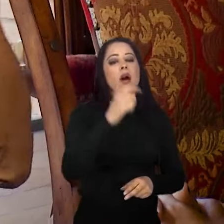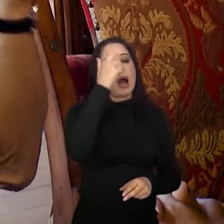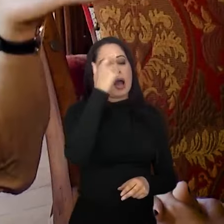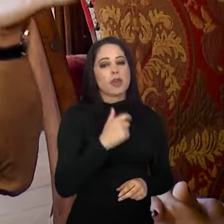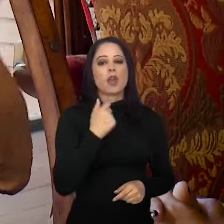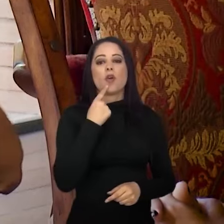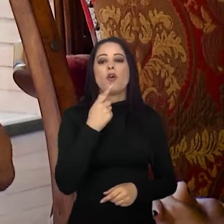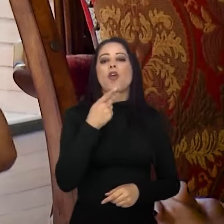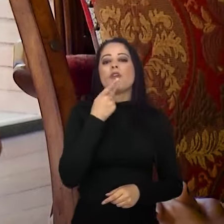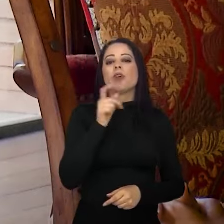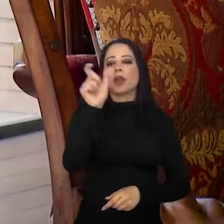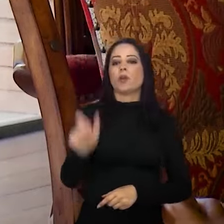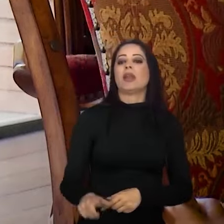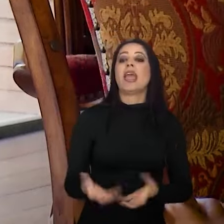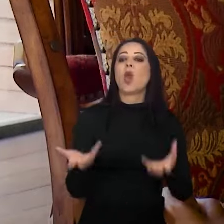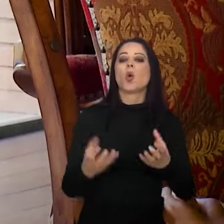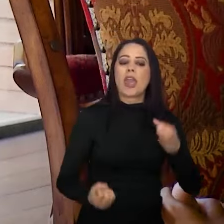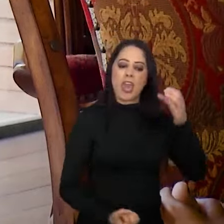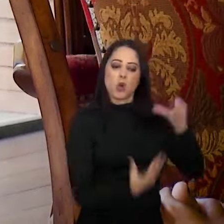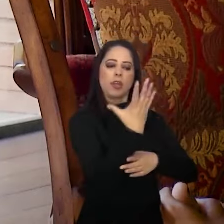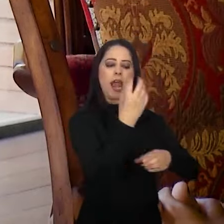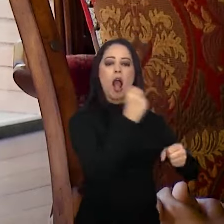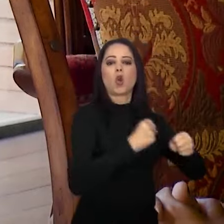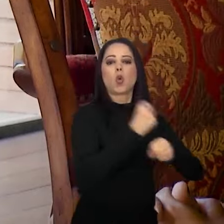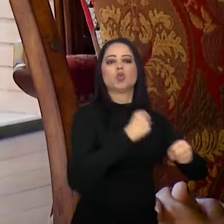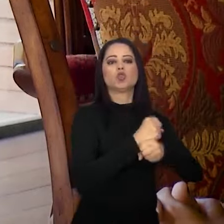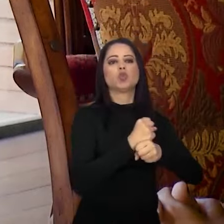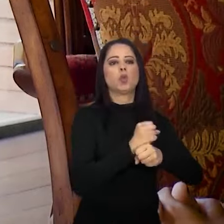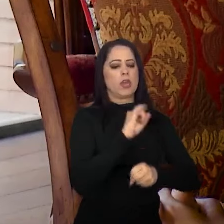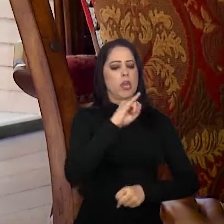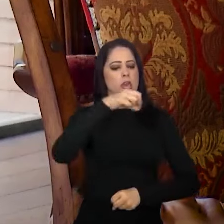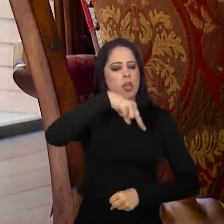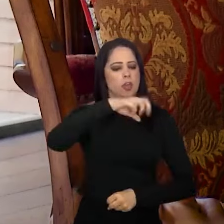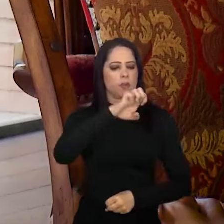brigadeiro, chefe do CTA, e falou, eu quero fazer um instituto aqui. Ele falou, aqui não.